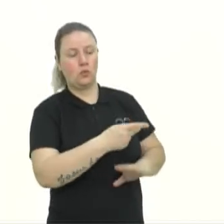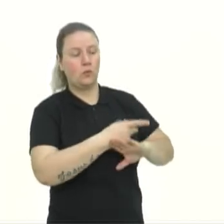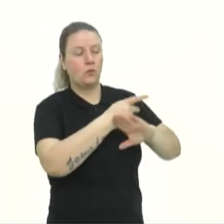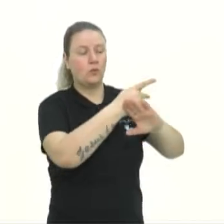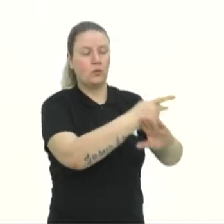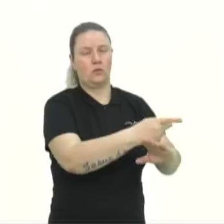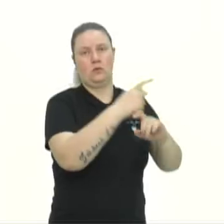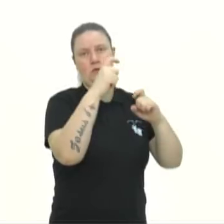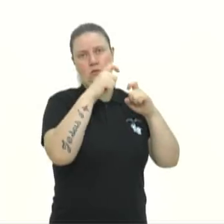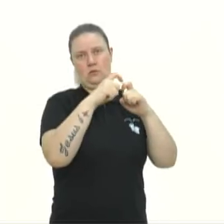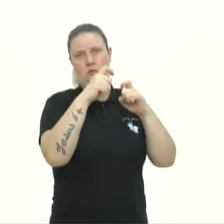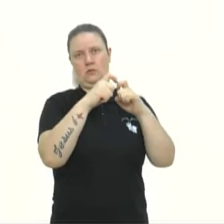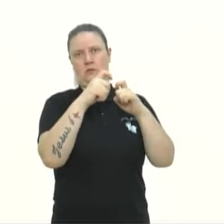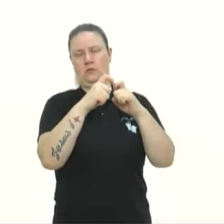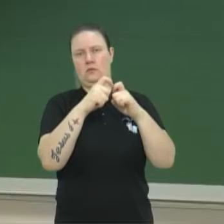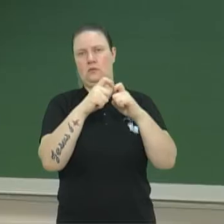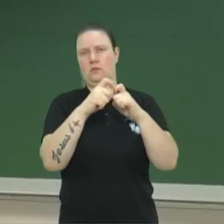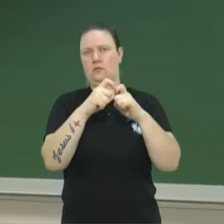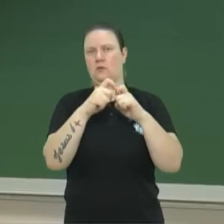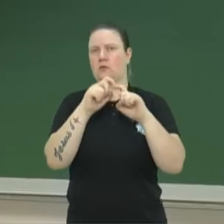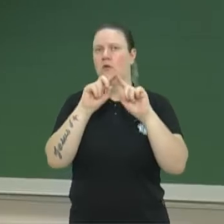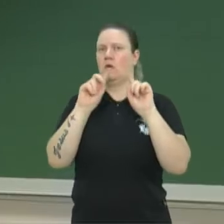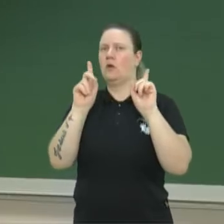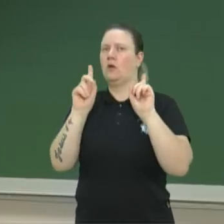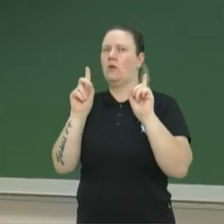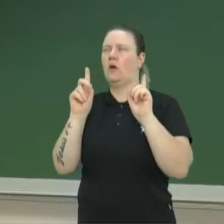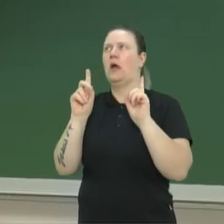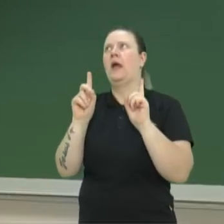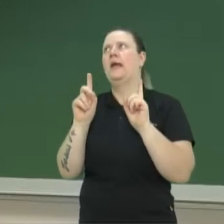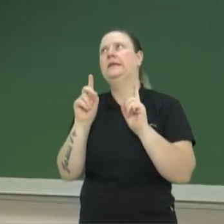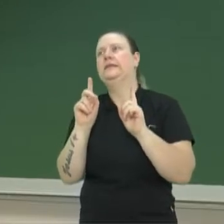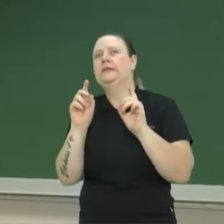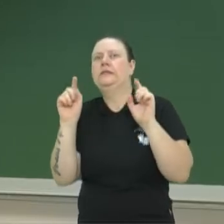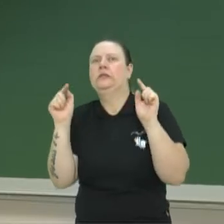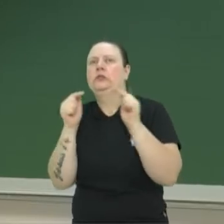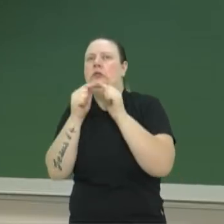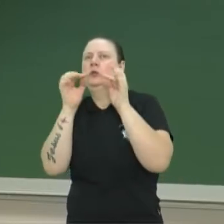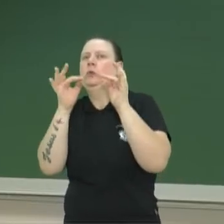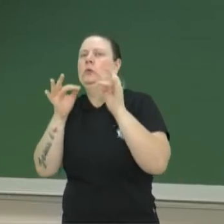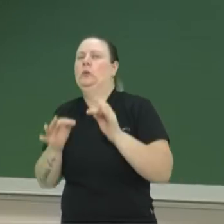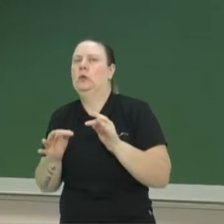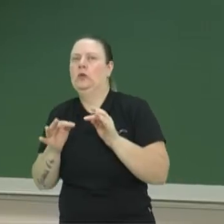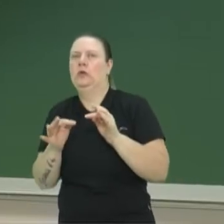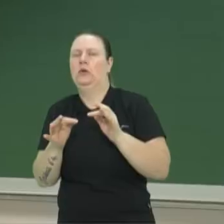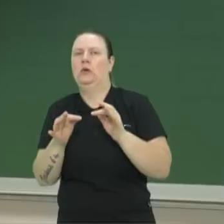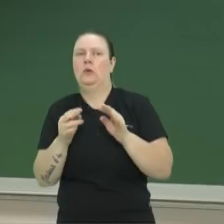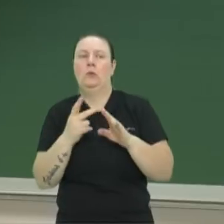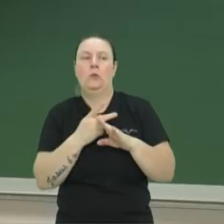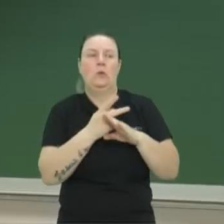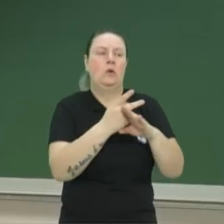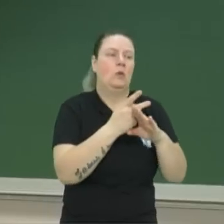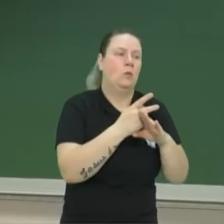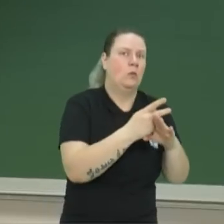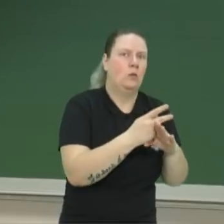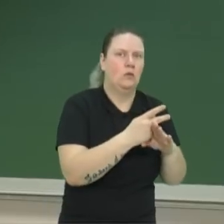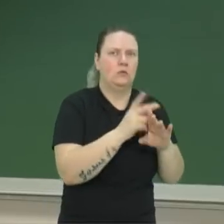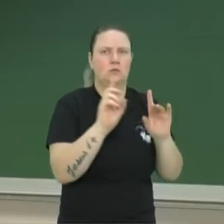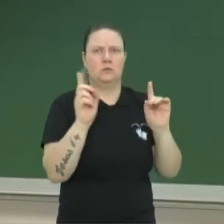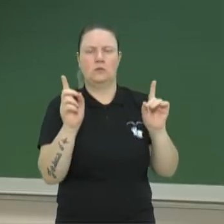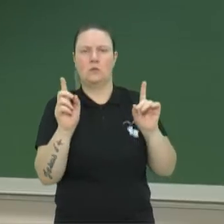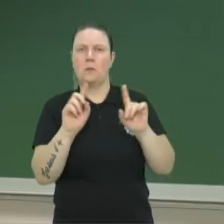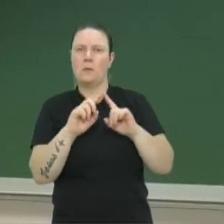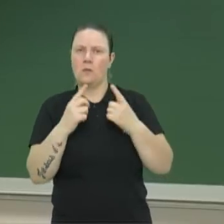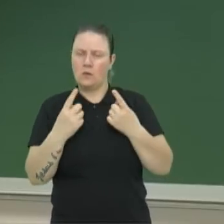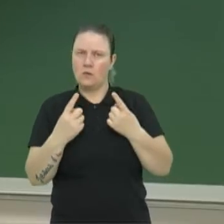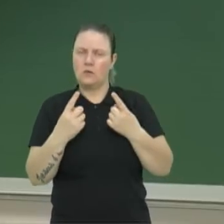Procurar um médico. Não foi bem aquilo que a gente esperava, né? Que os dois fossem procurar uma cura. Não foi bem isso. Mas